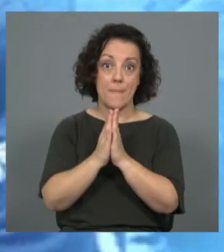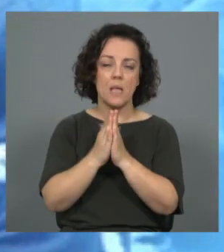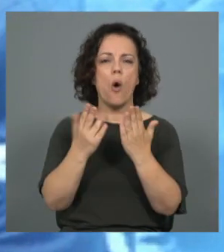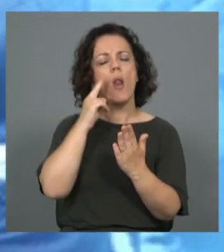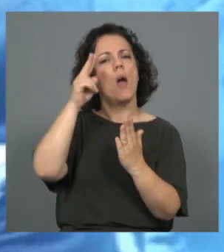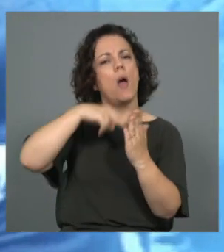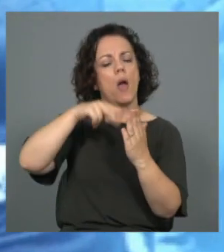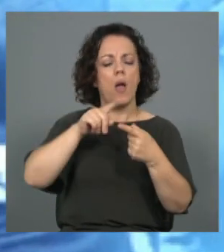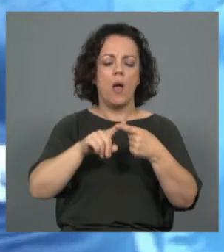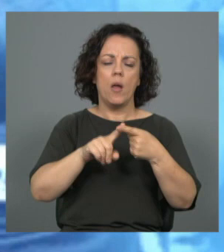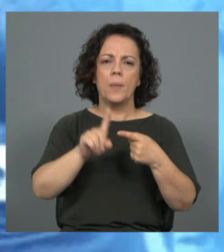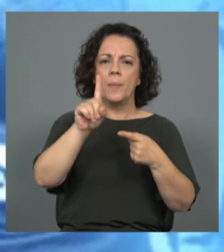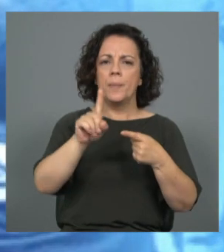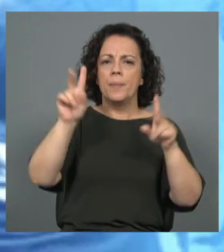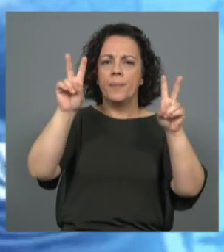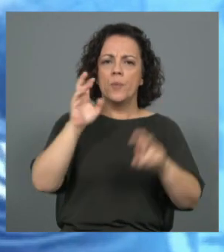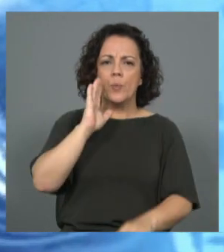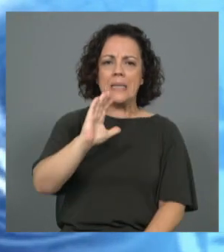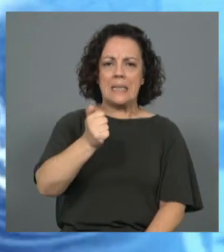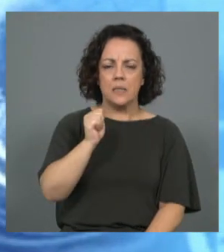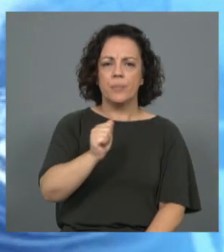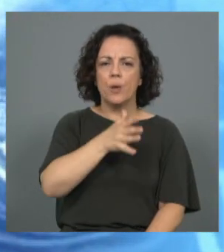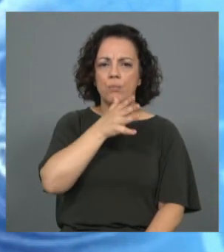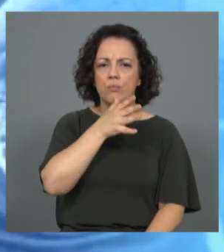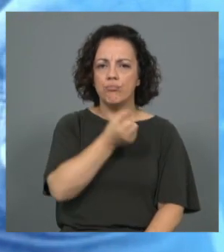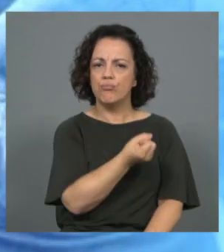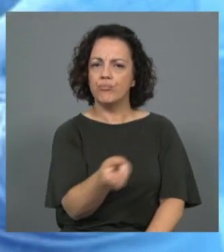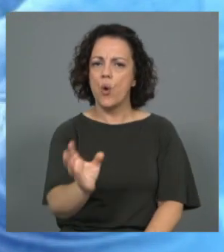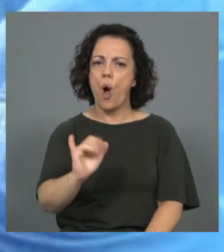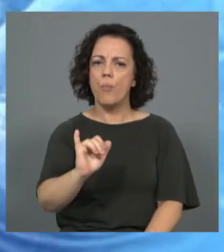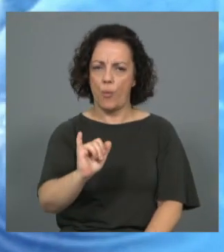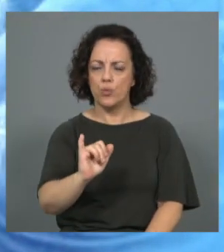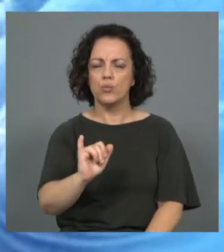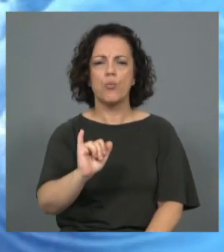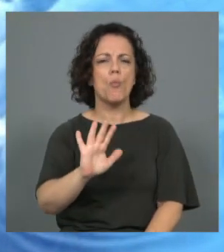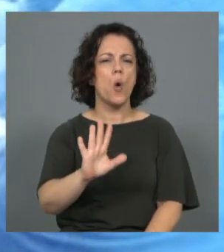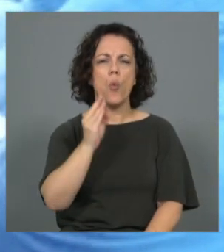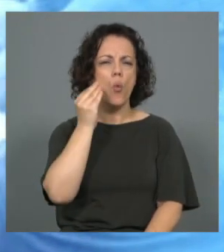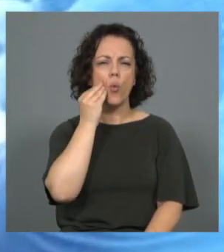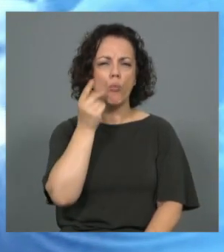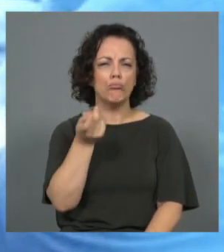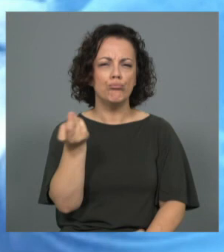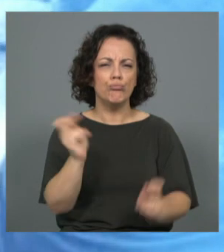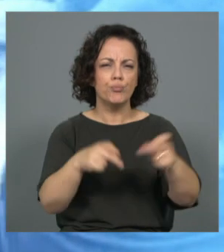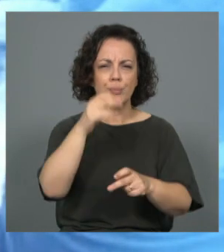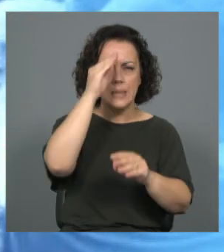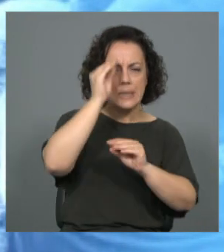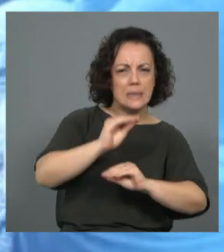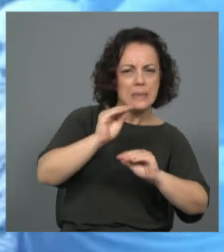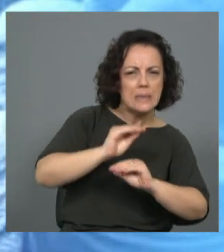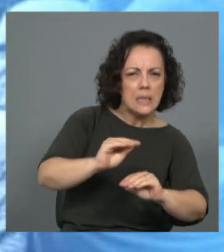livro dos Atos dos Apóstolos, no capítulo 15, onde, em que contexto acontece aí ensinamentos e prescrições